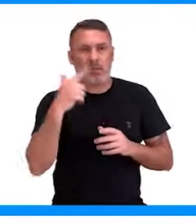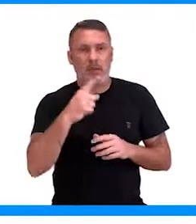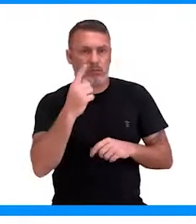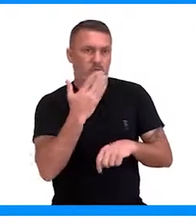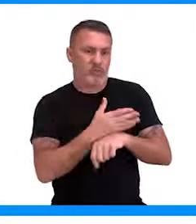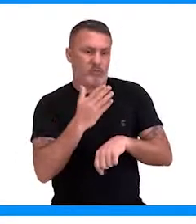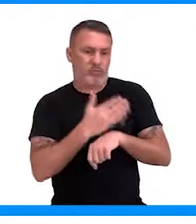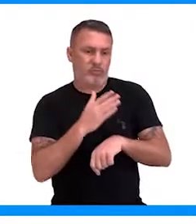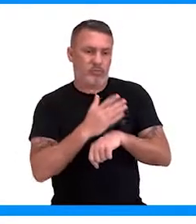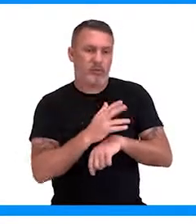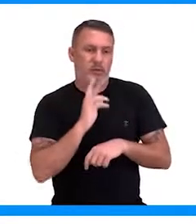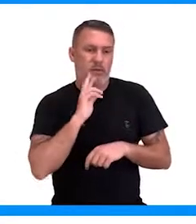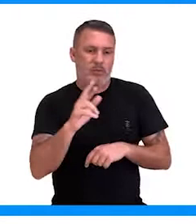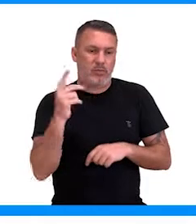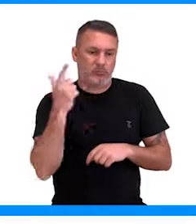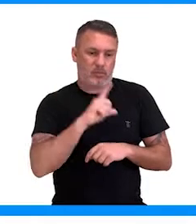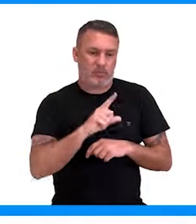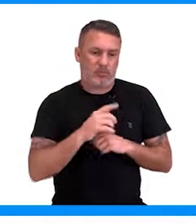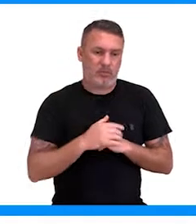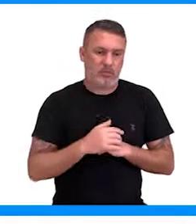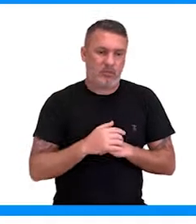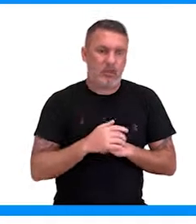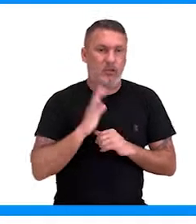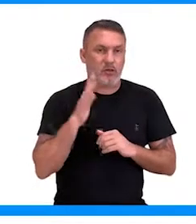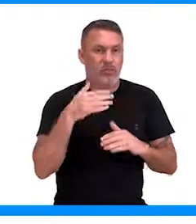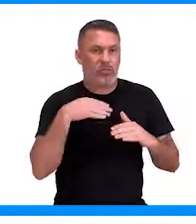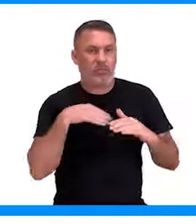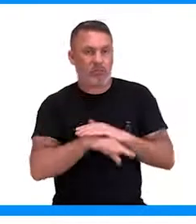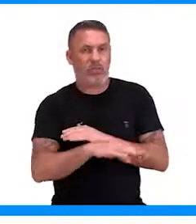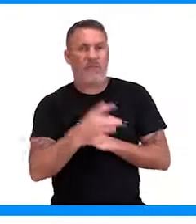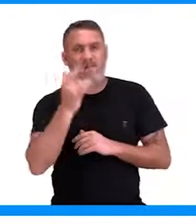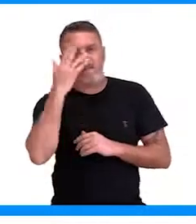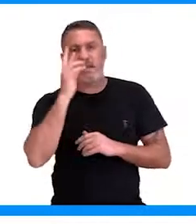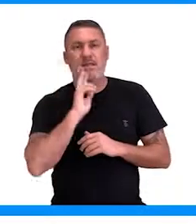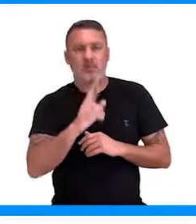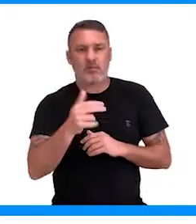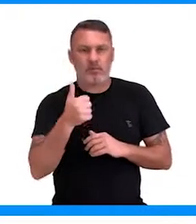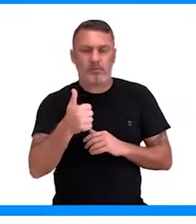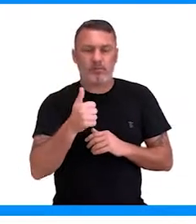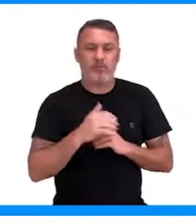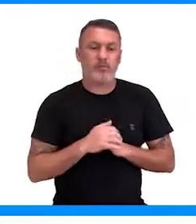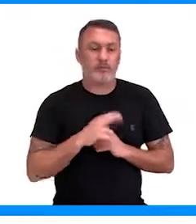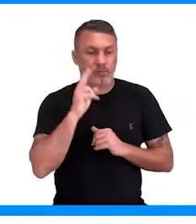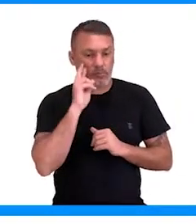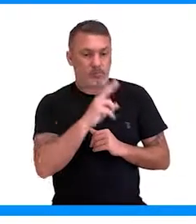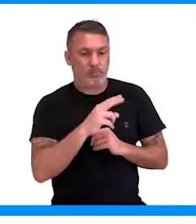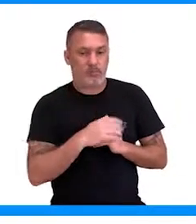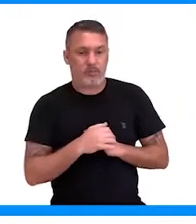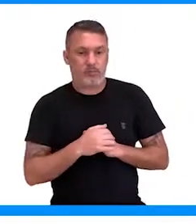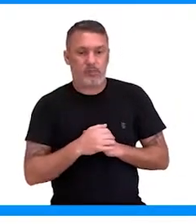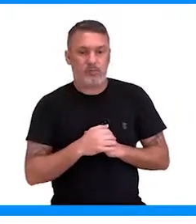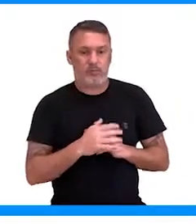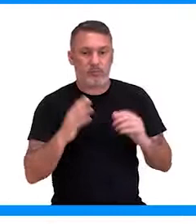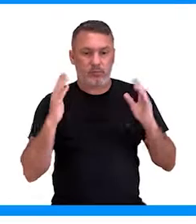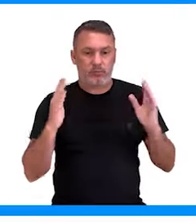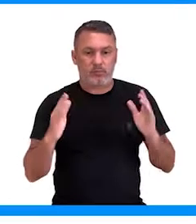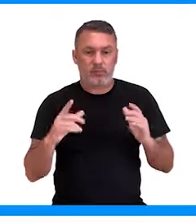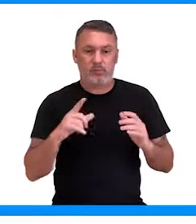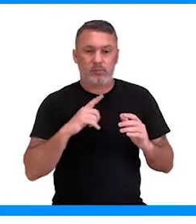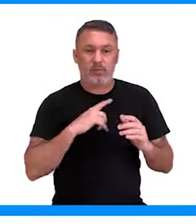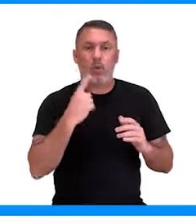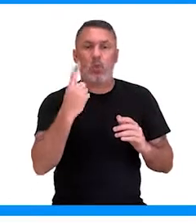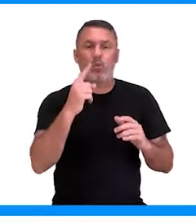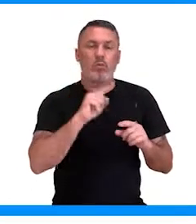Mais um exercício para a gente ficar bem fera nisso aí. Ó, um projétil é